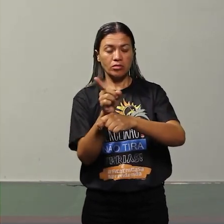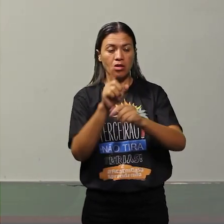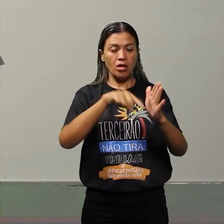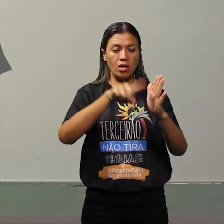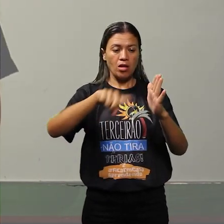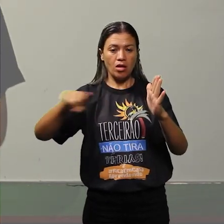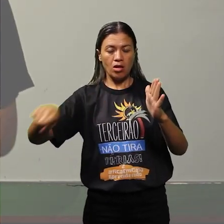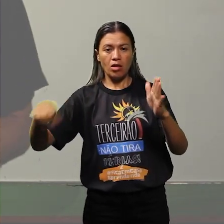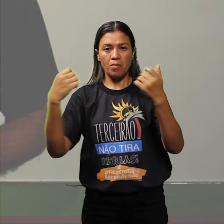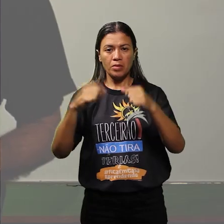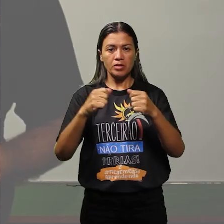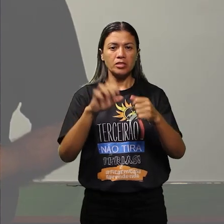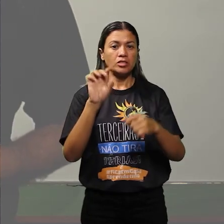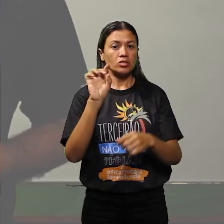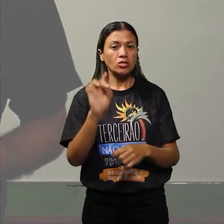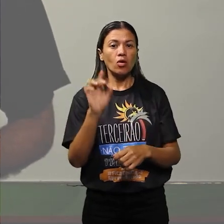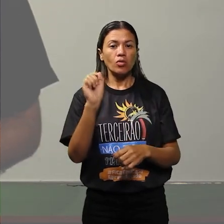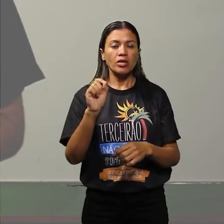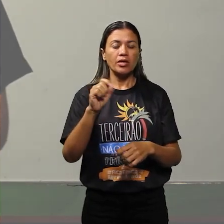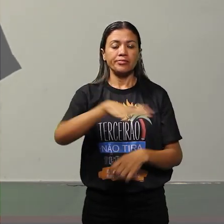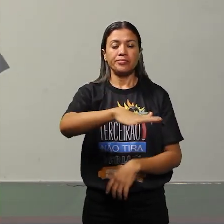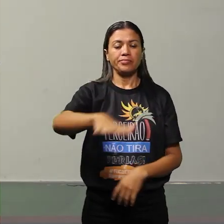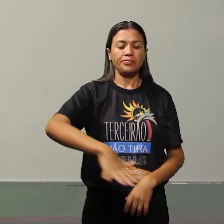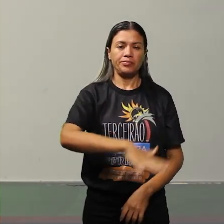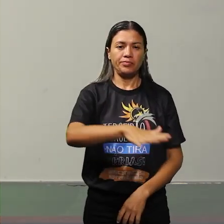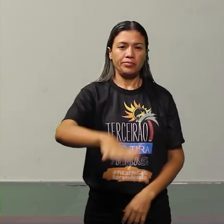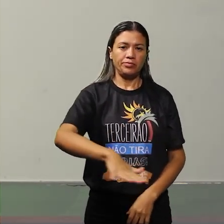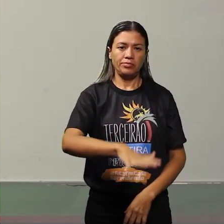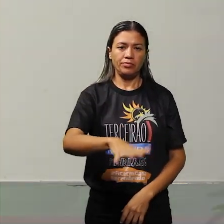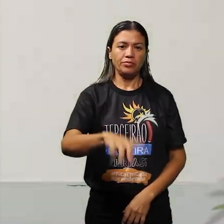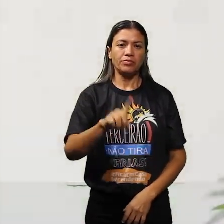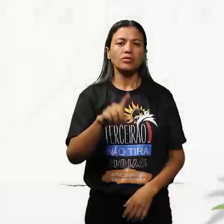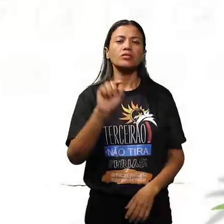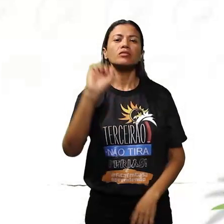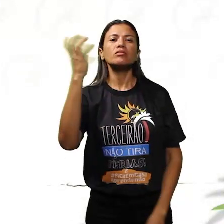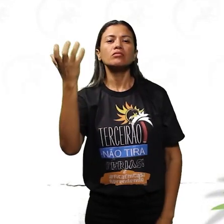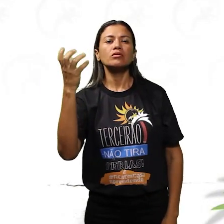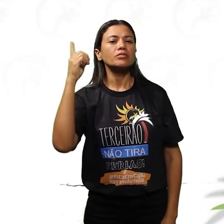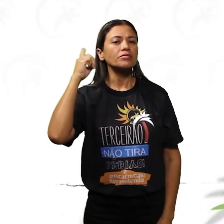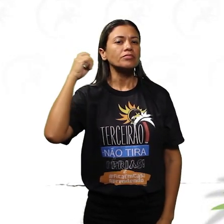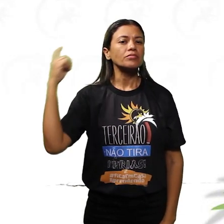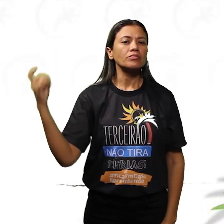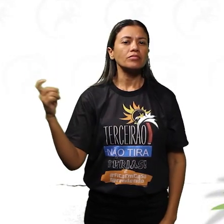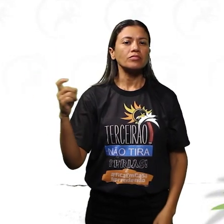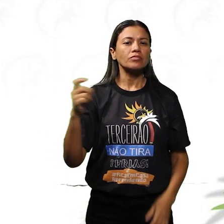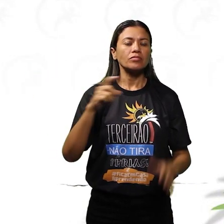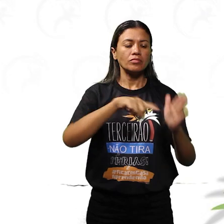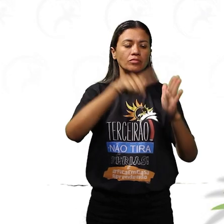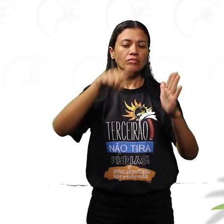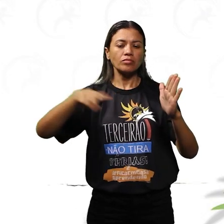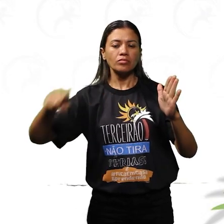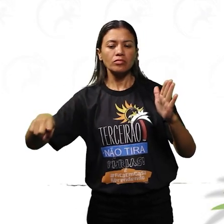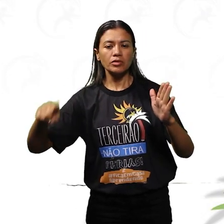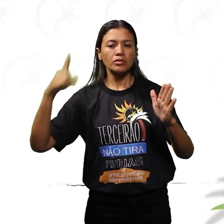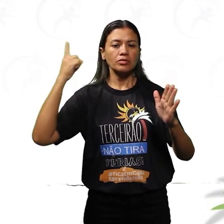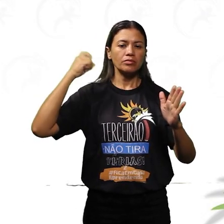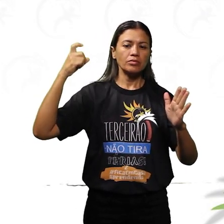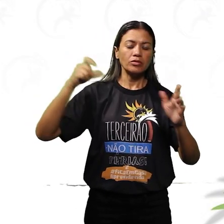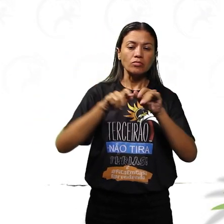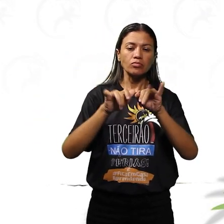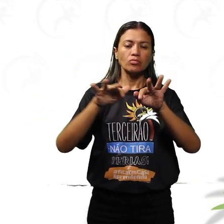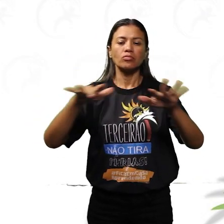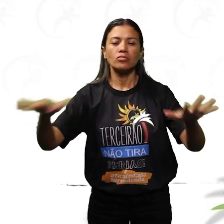ela depende única e exclusivamente do meio. Então, o que acontece com o som? As ondas sonoras, elas propagam-se em